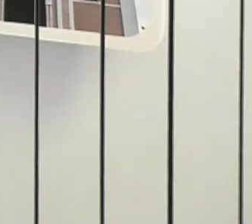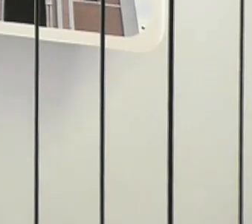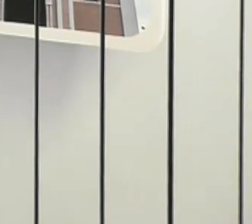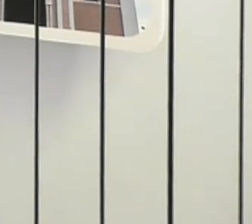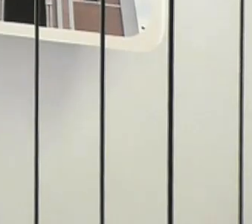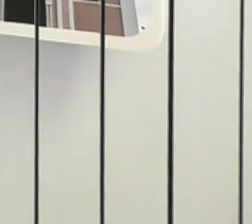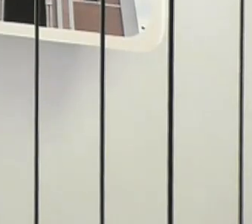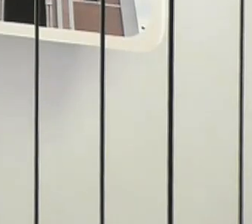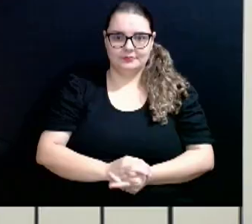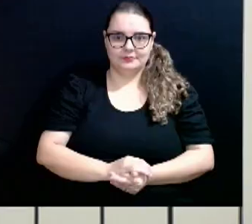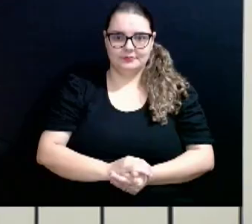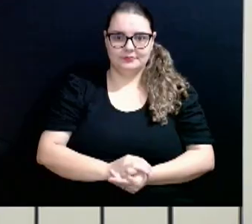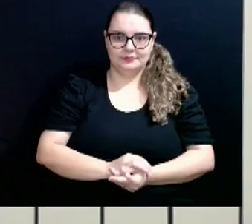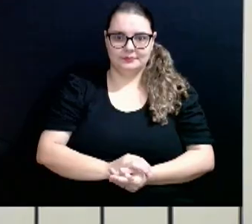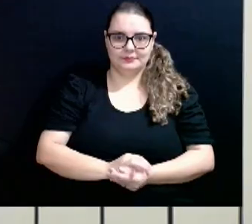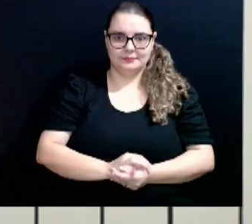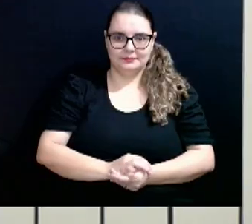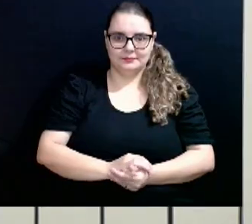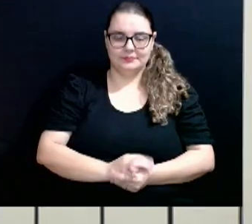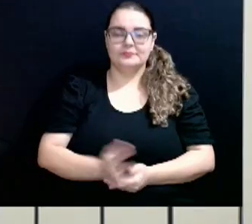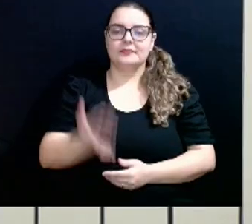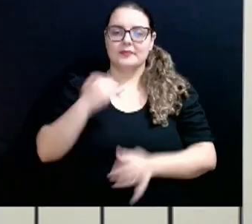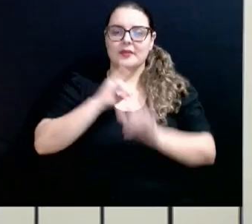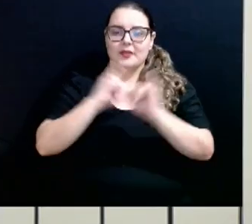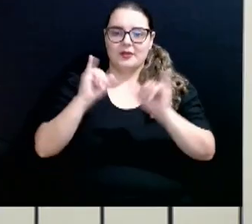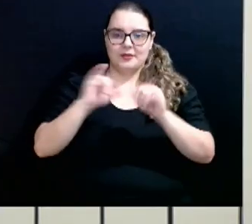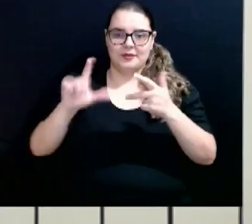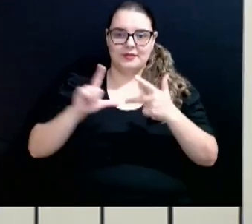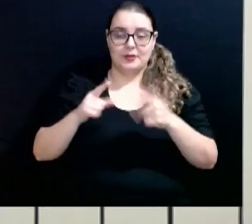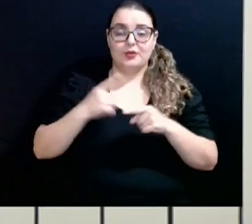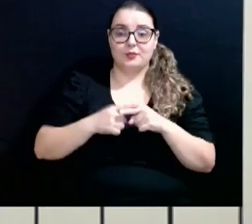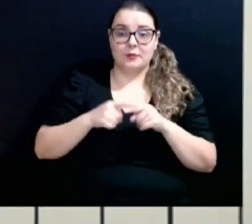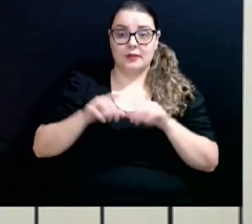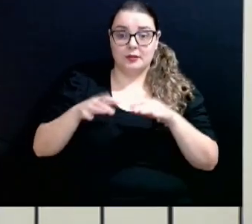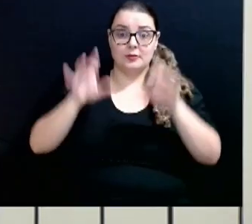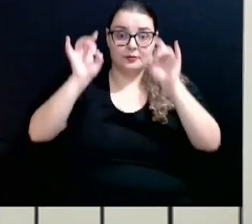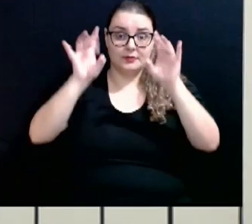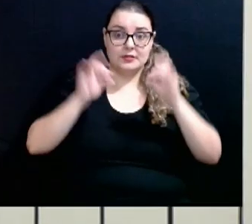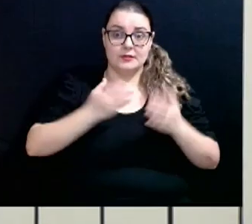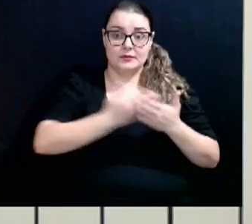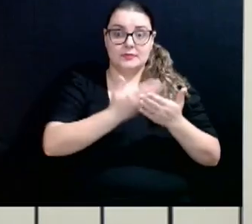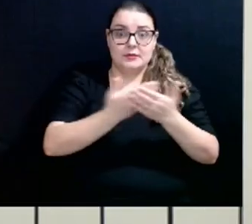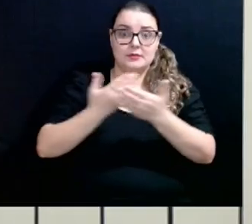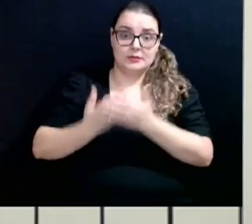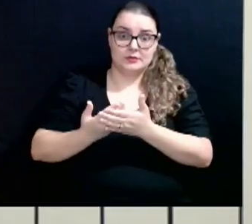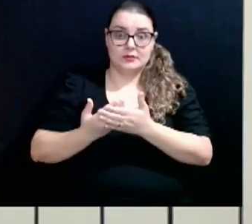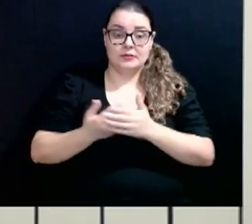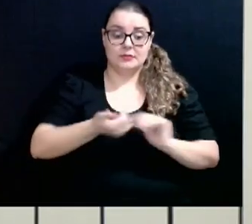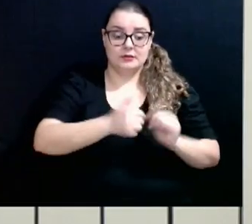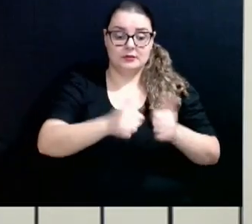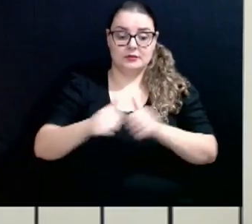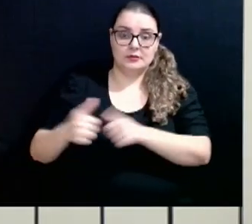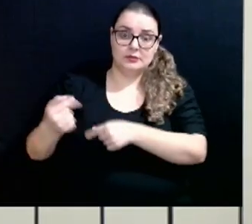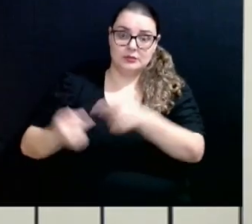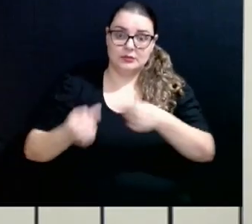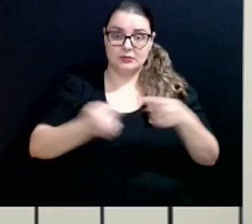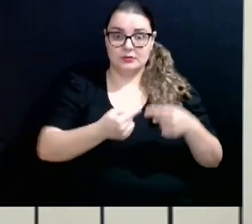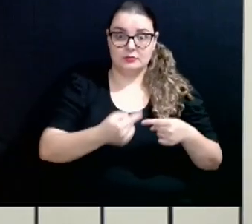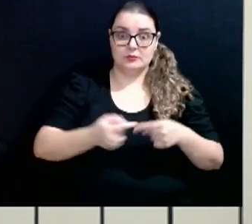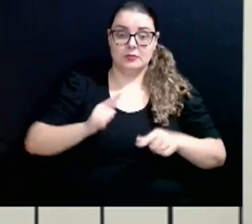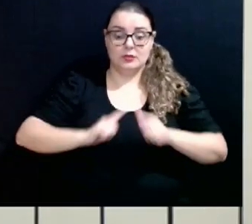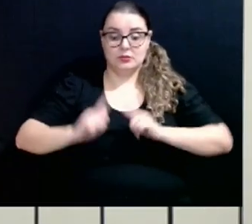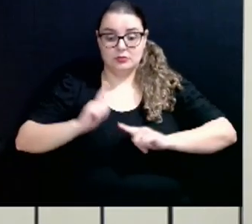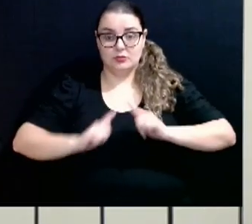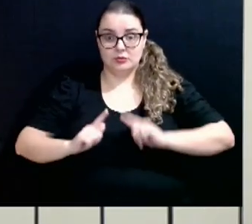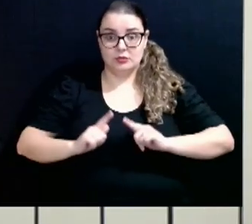Vamos com as notícias do Legislativo, porque a Comissão Especial de Estudos, que vai avaliar e debater a gestão e o